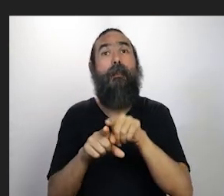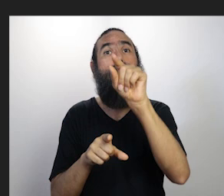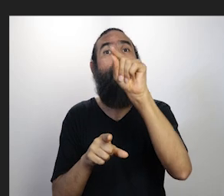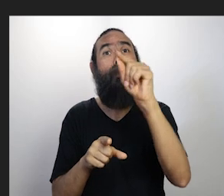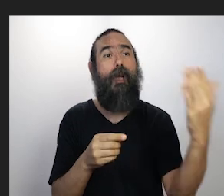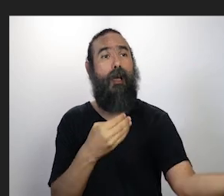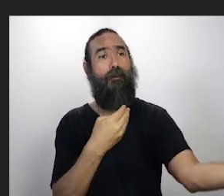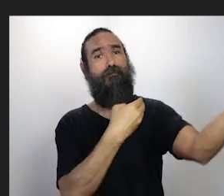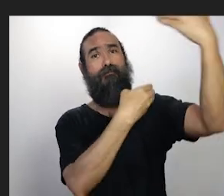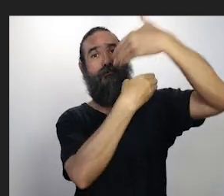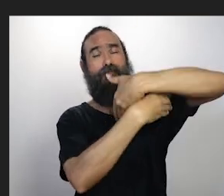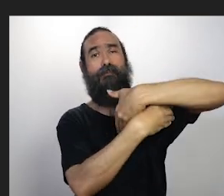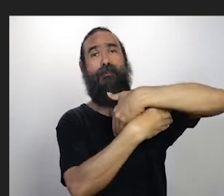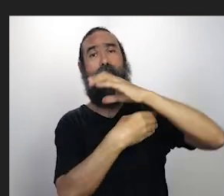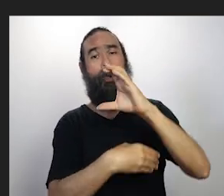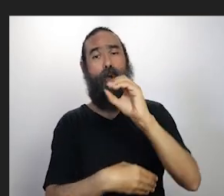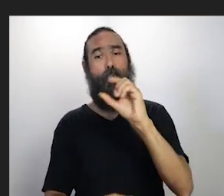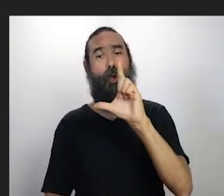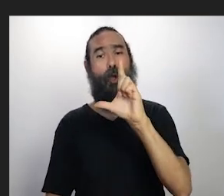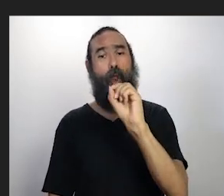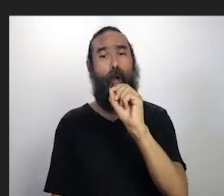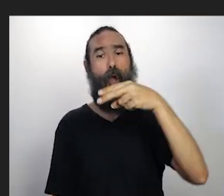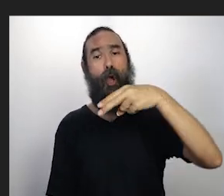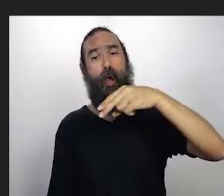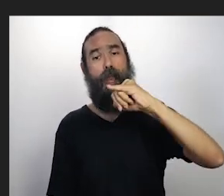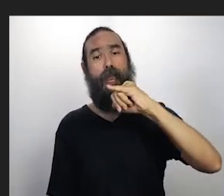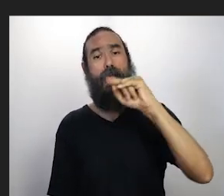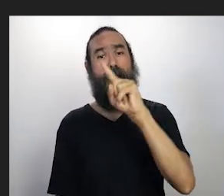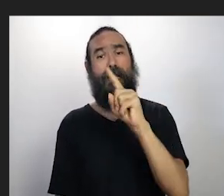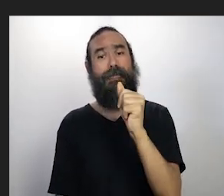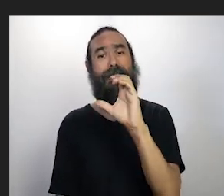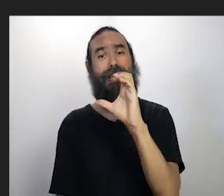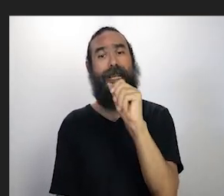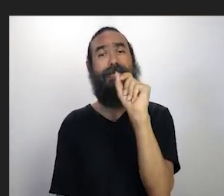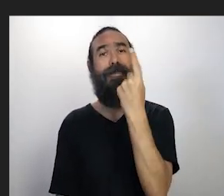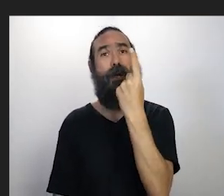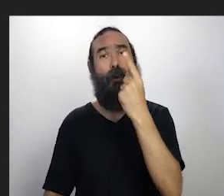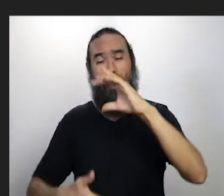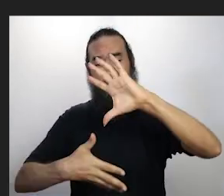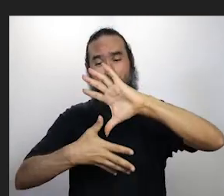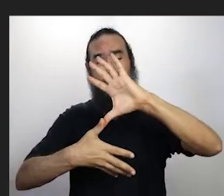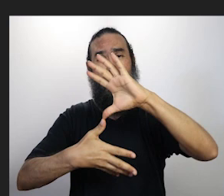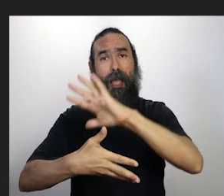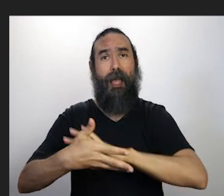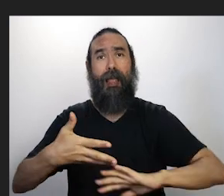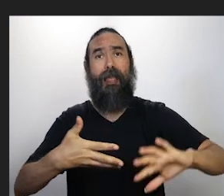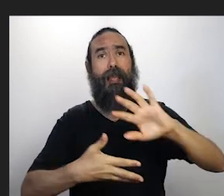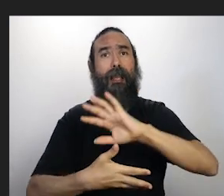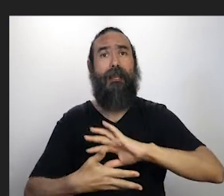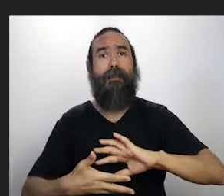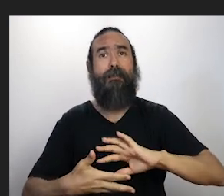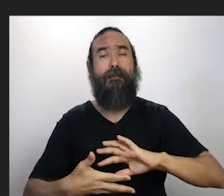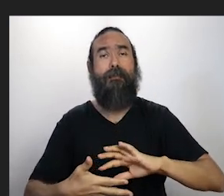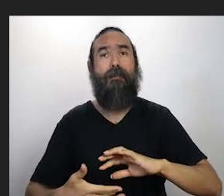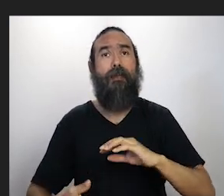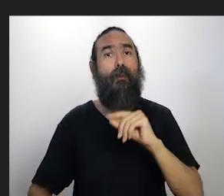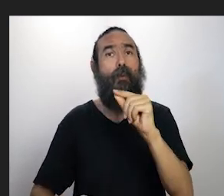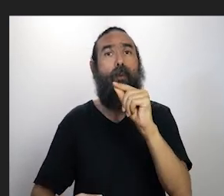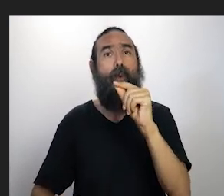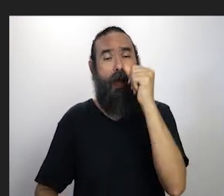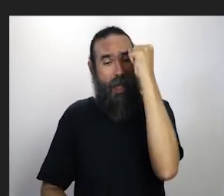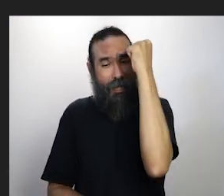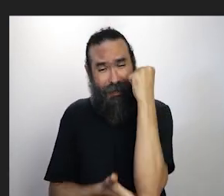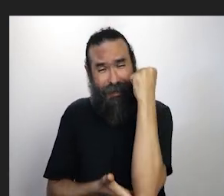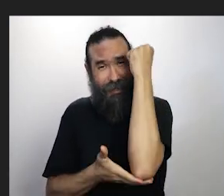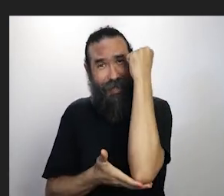Latina e o encontro como uma possibilidade de descolonização, de um movimento contra-hegemônico, né,